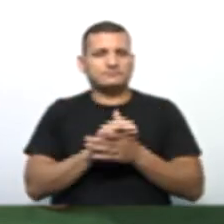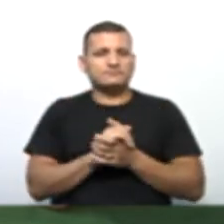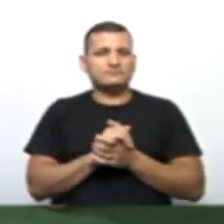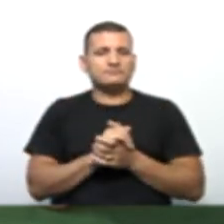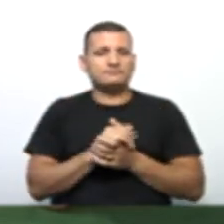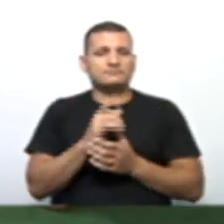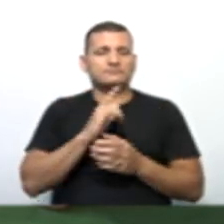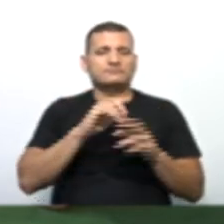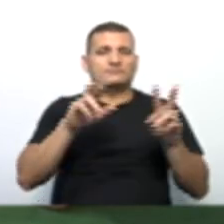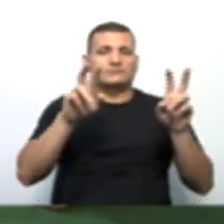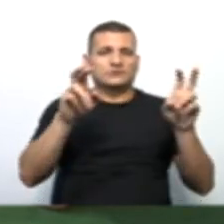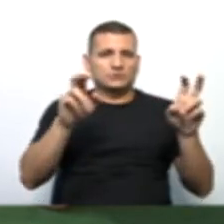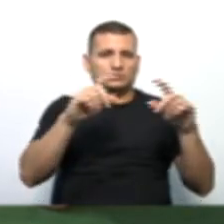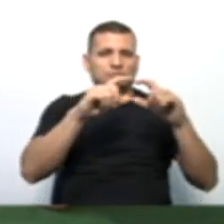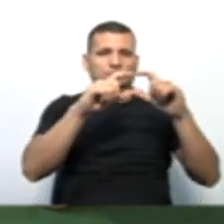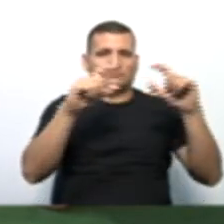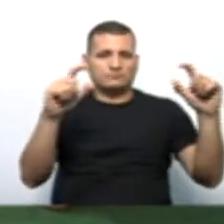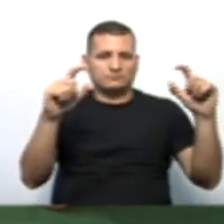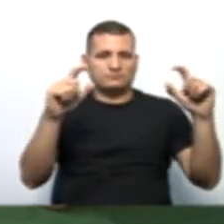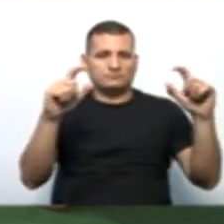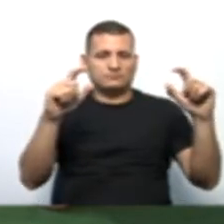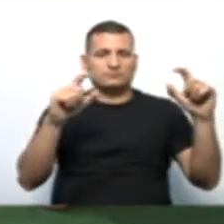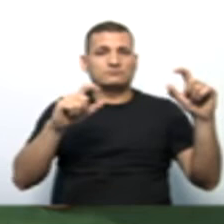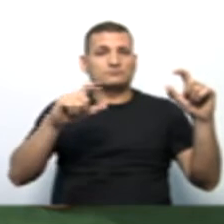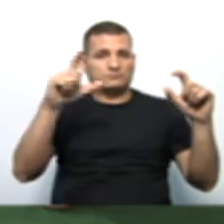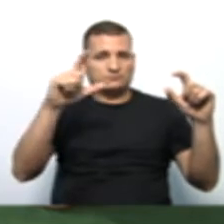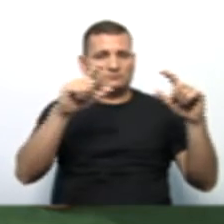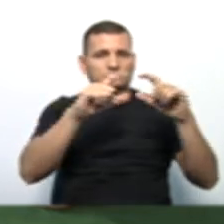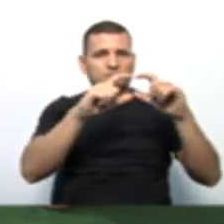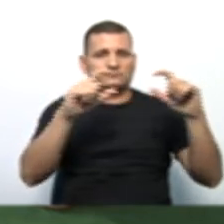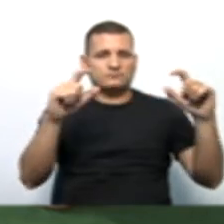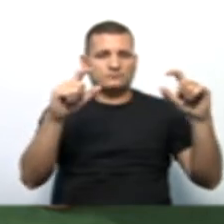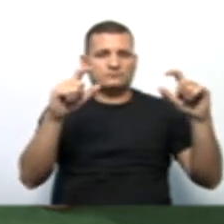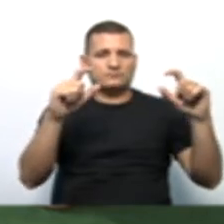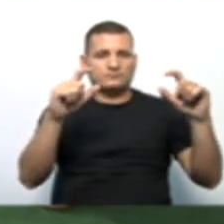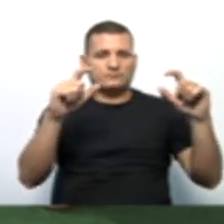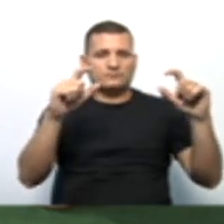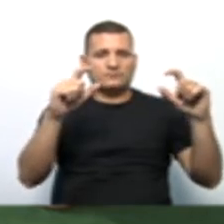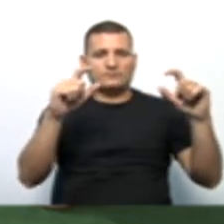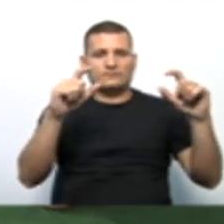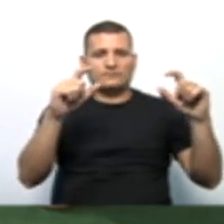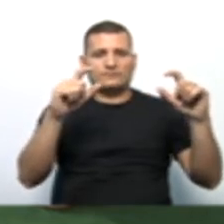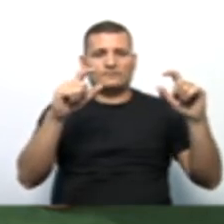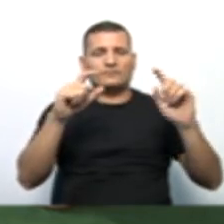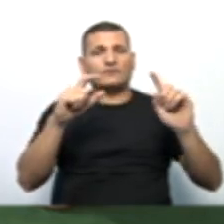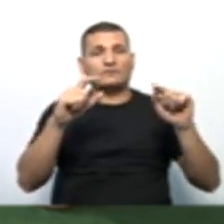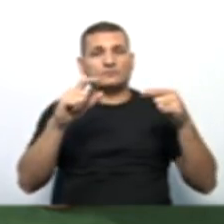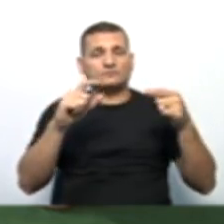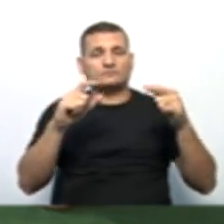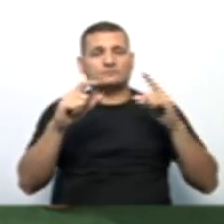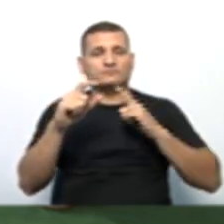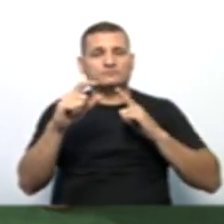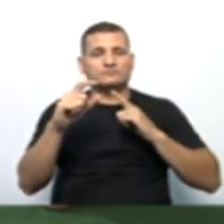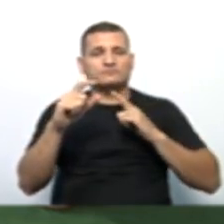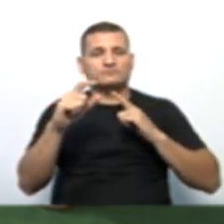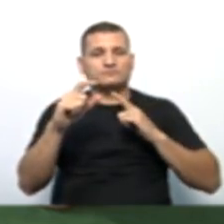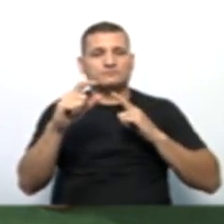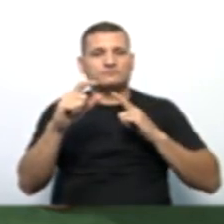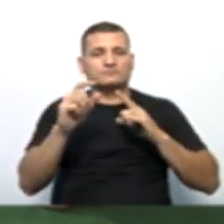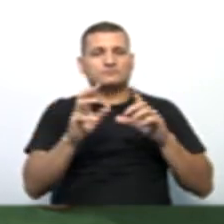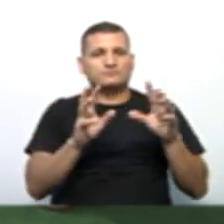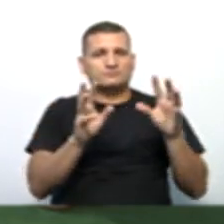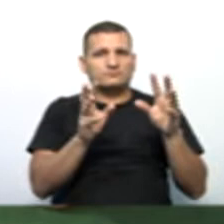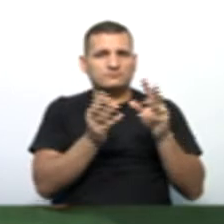aquele o título disse em uma fonte bem grande uma fonte fácil leitura depois ele traz para você um